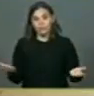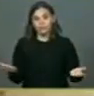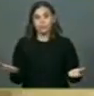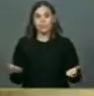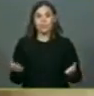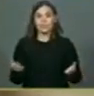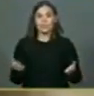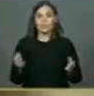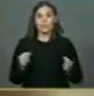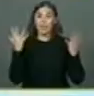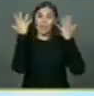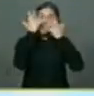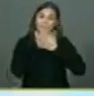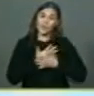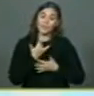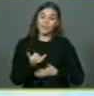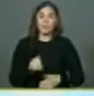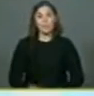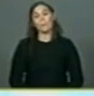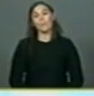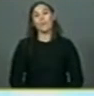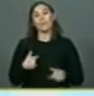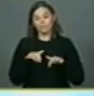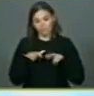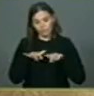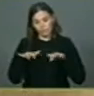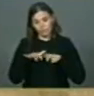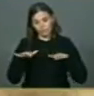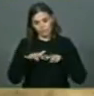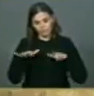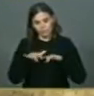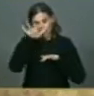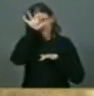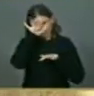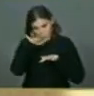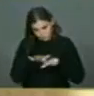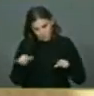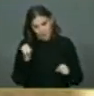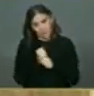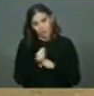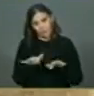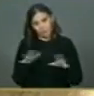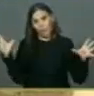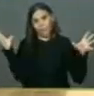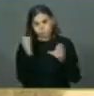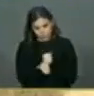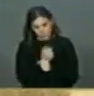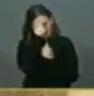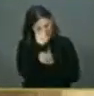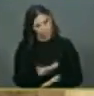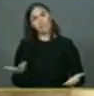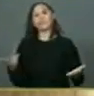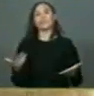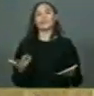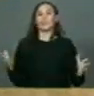E veio a noite. Parece que estamos num computador, não é? E o computador a gente está a trabalhar e ele vai abaixo, por algum motivo.